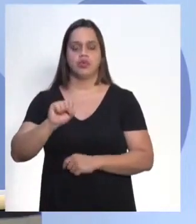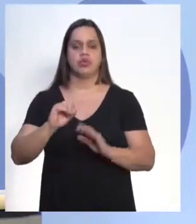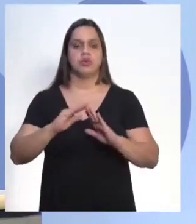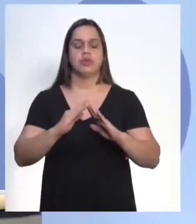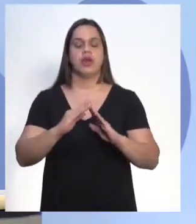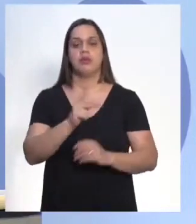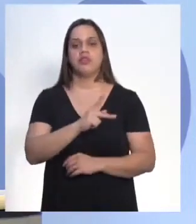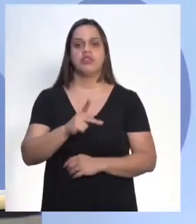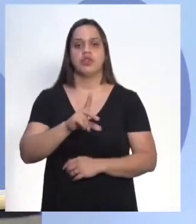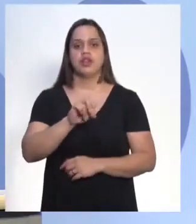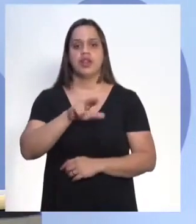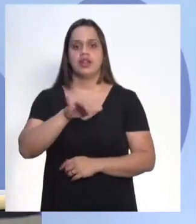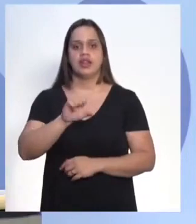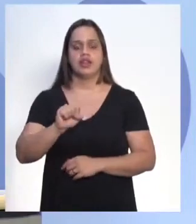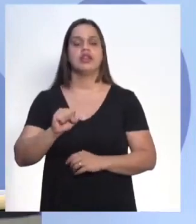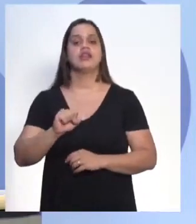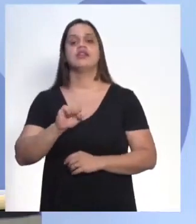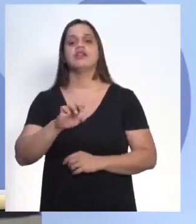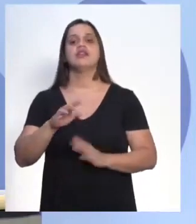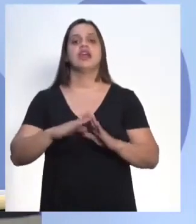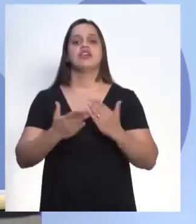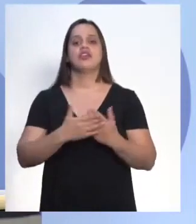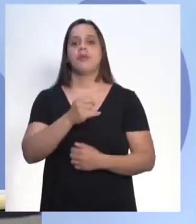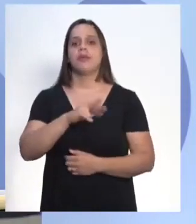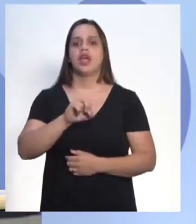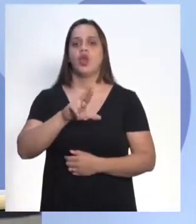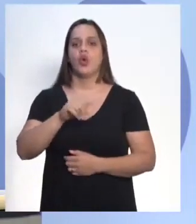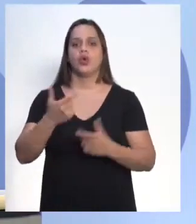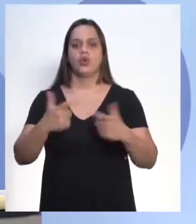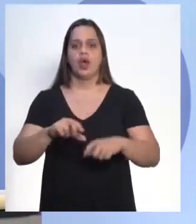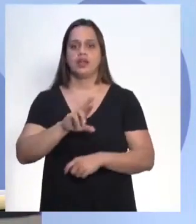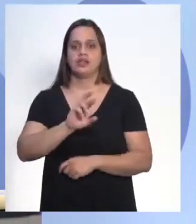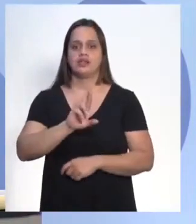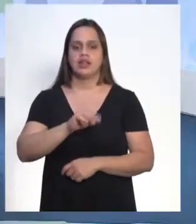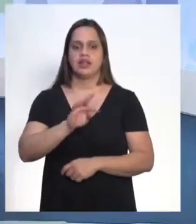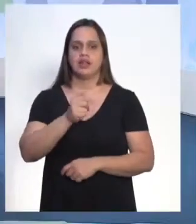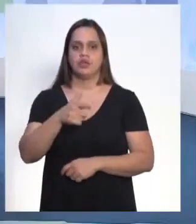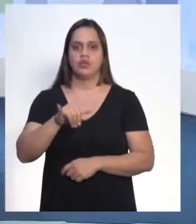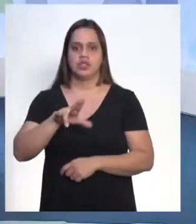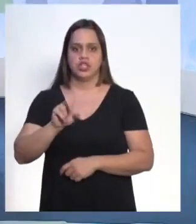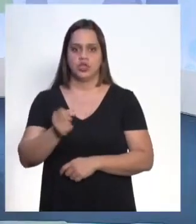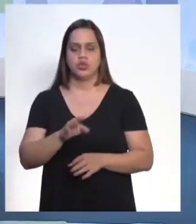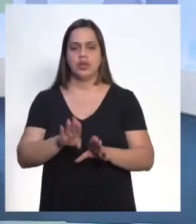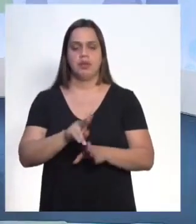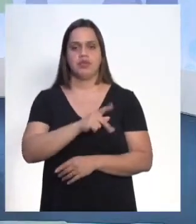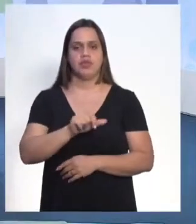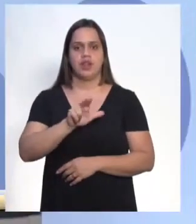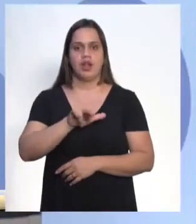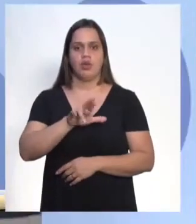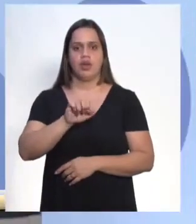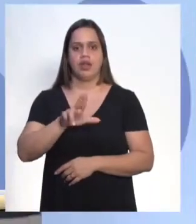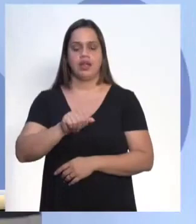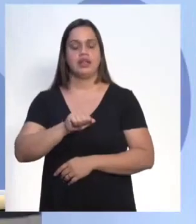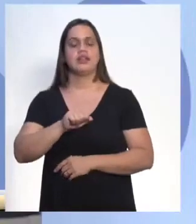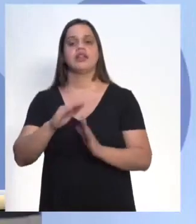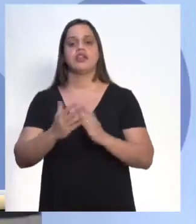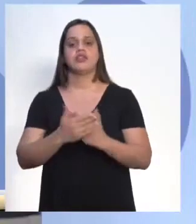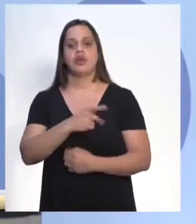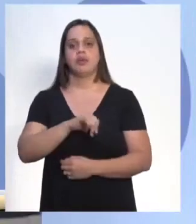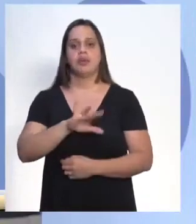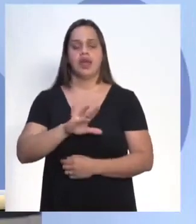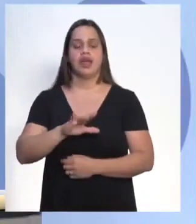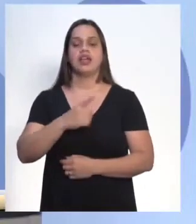Bruno Pieroni, de Sertãozinho. Isso mesmo. Professora Laurence, da PEI Vitor Meirelles,